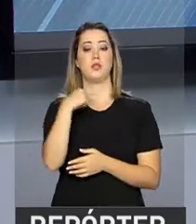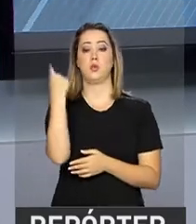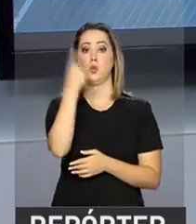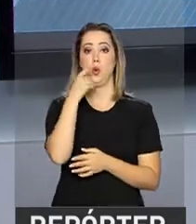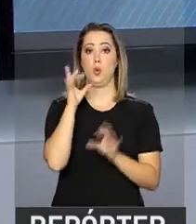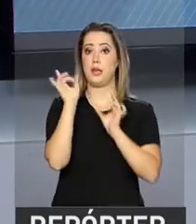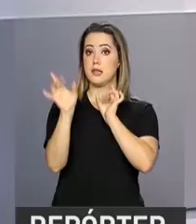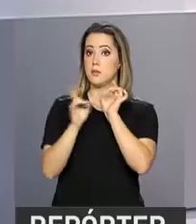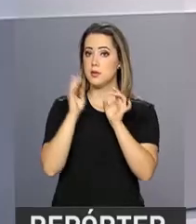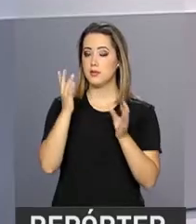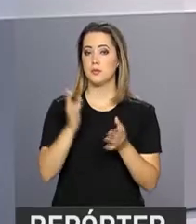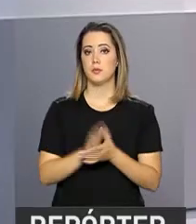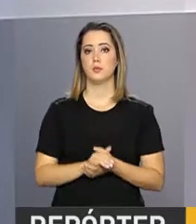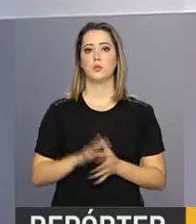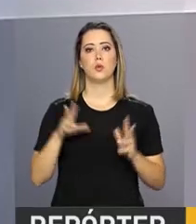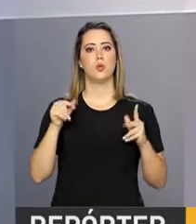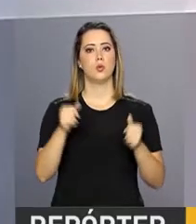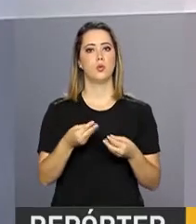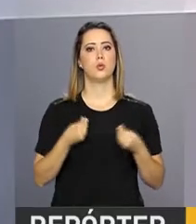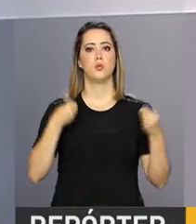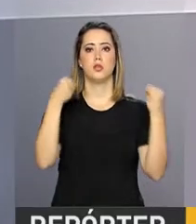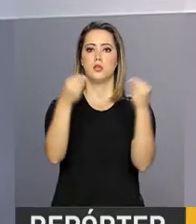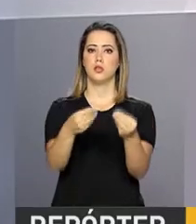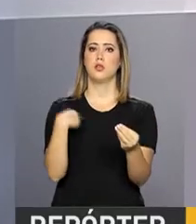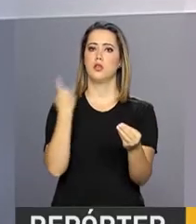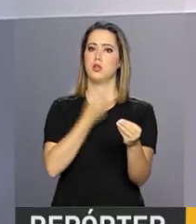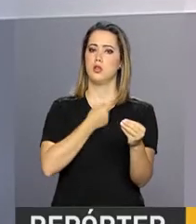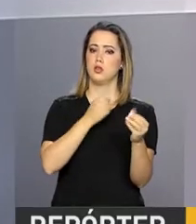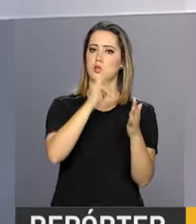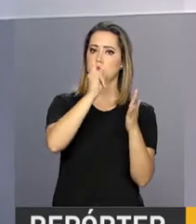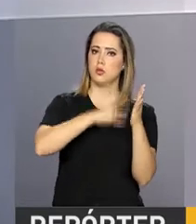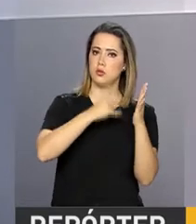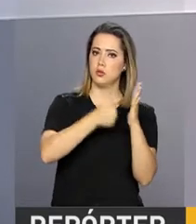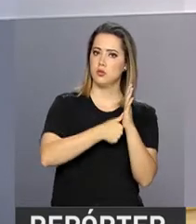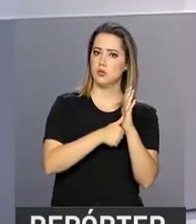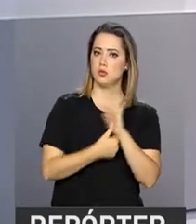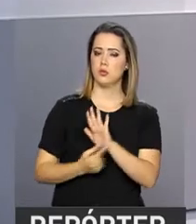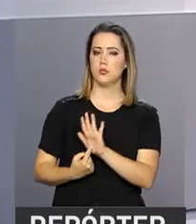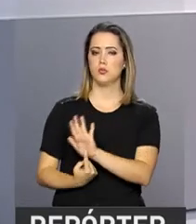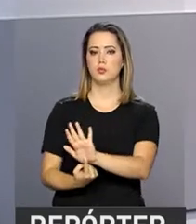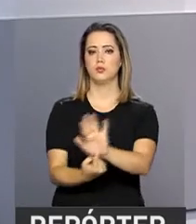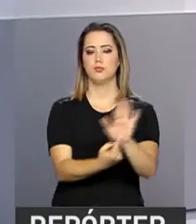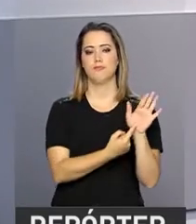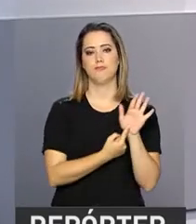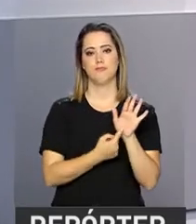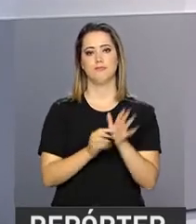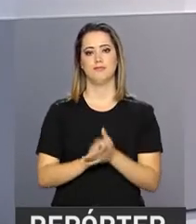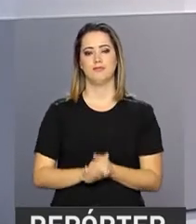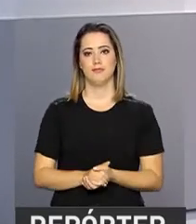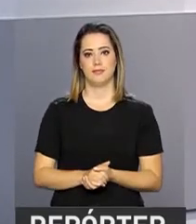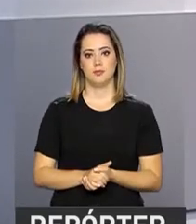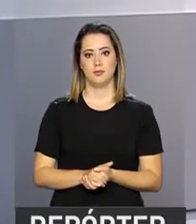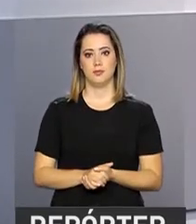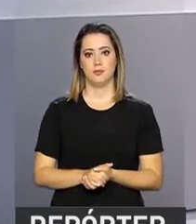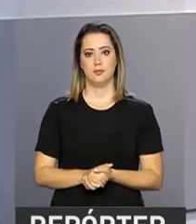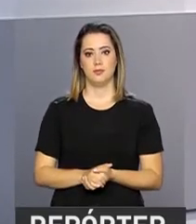horário nobre. Tudo para garantir a nossa identidade esteja representada na telinha.